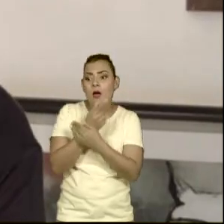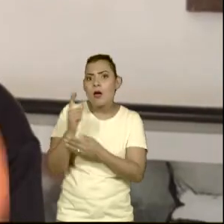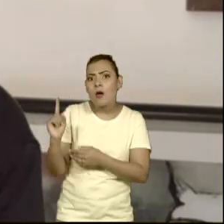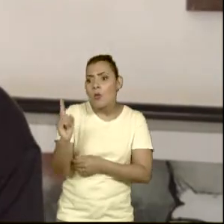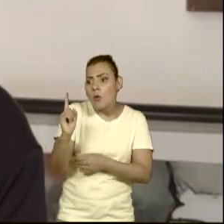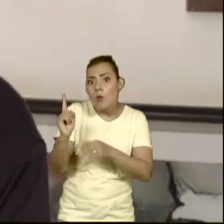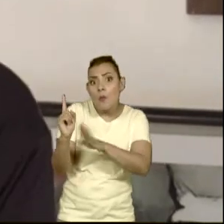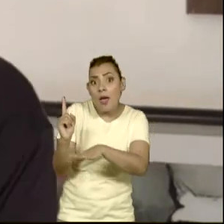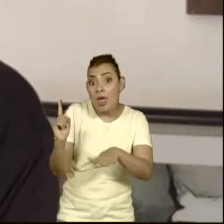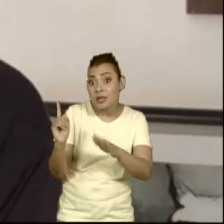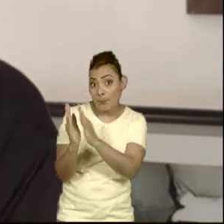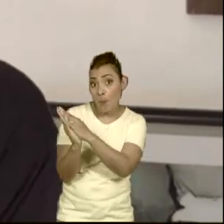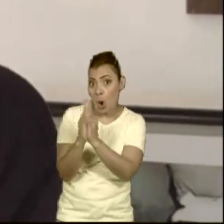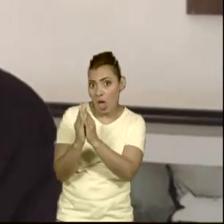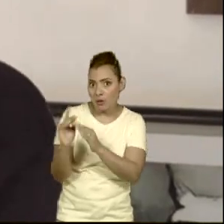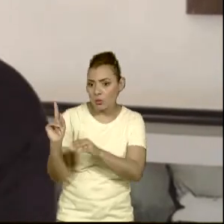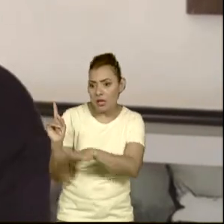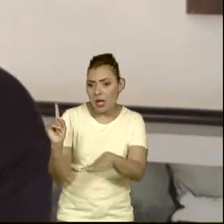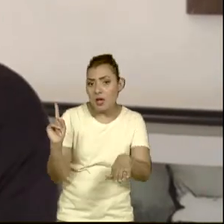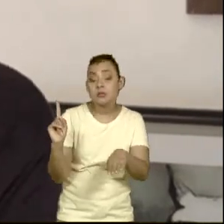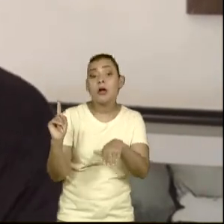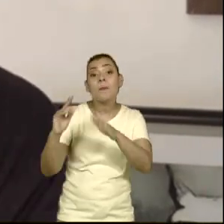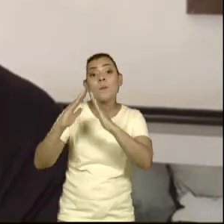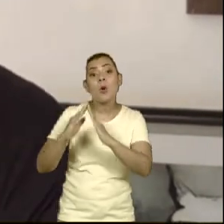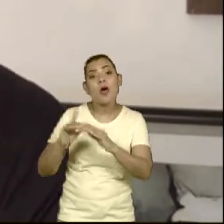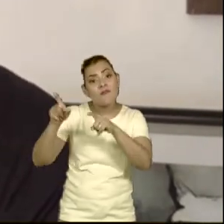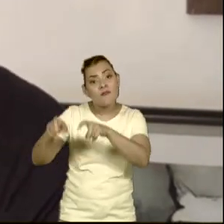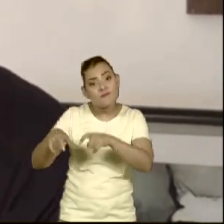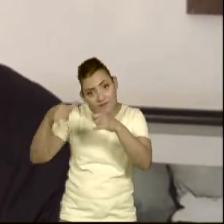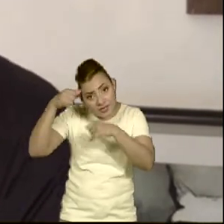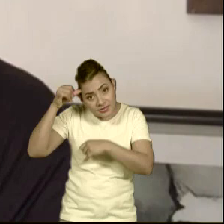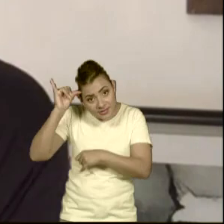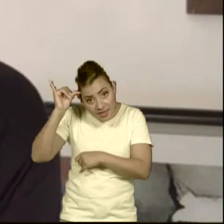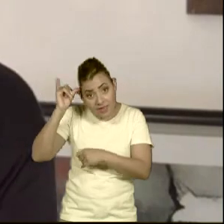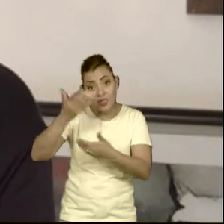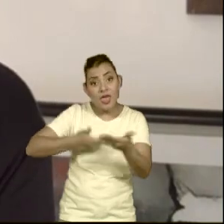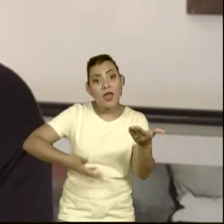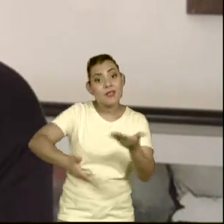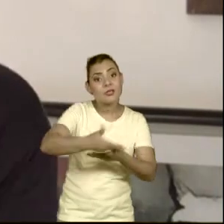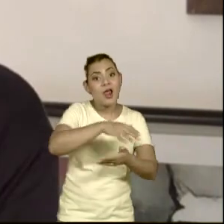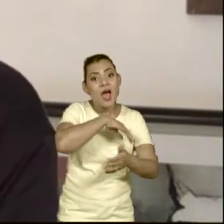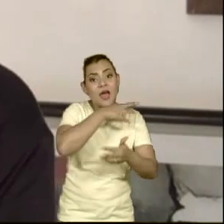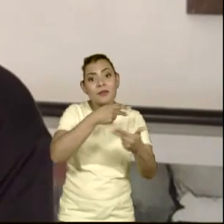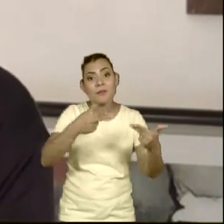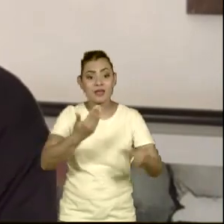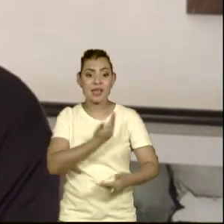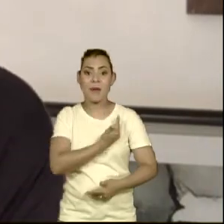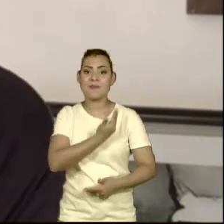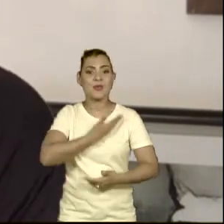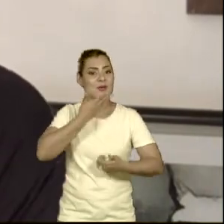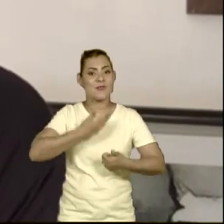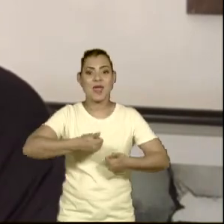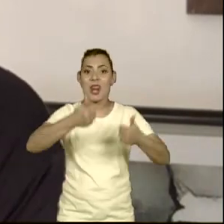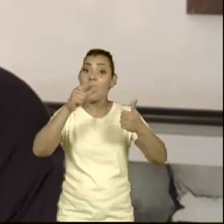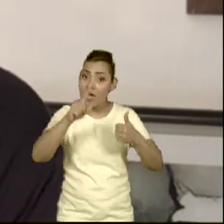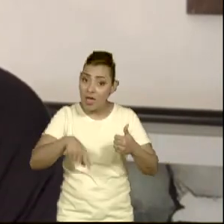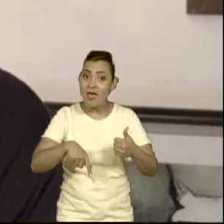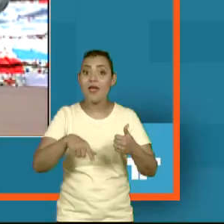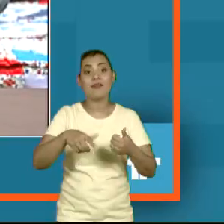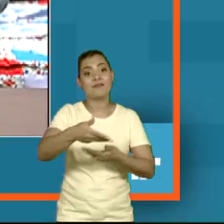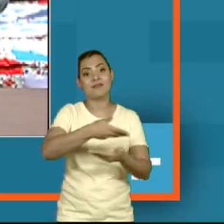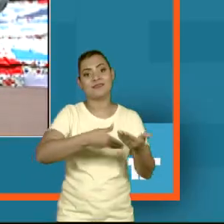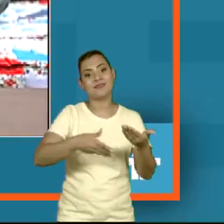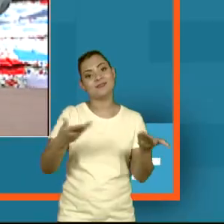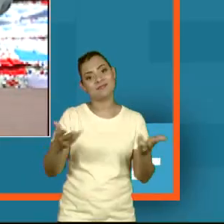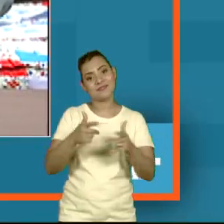criança, um boneco, morava numa fazenda e se relacionava com os animais dessa fazenda. Seus melhores amigos eram os animais dessa fazenda.